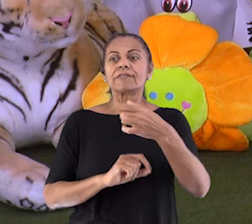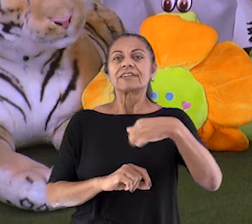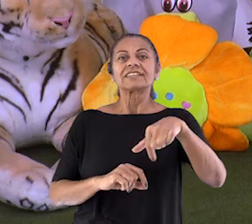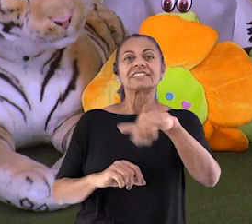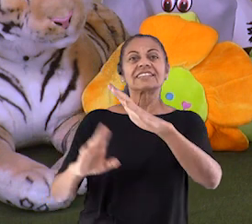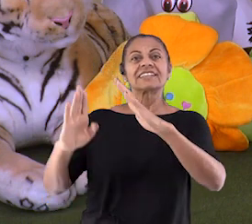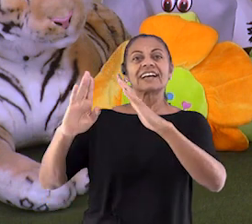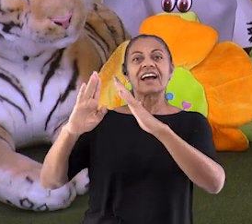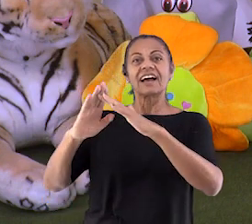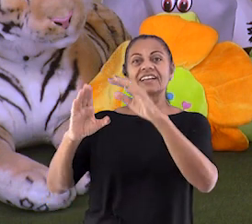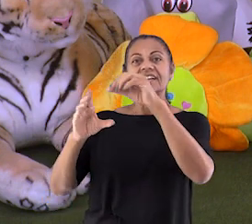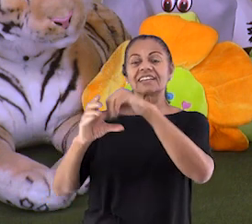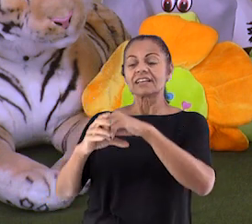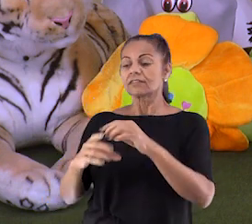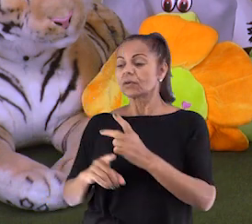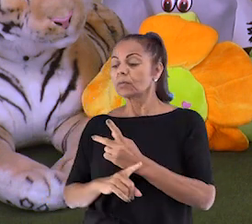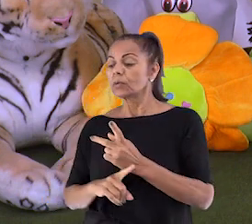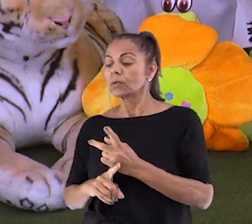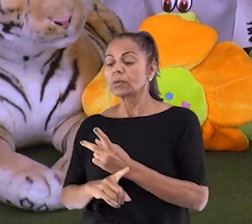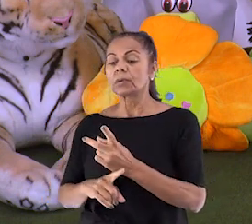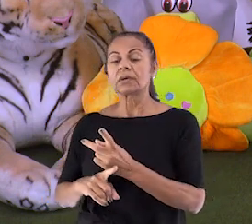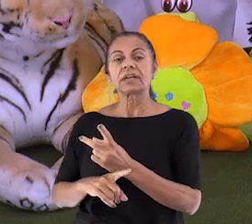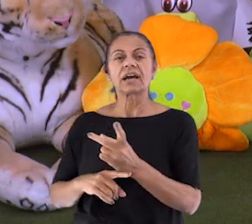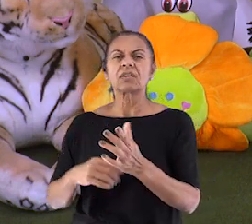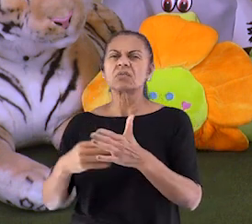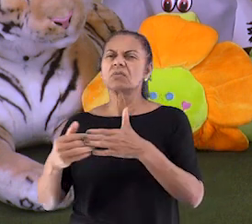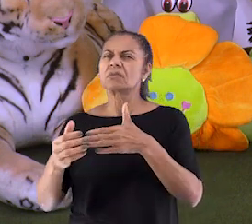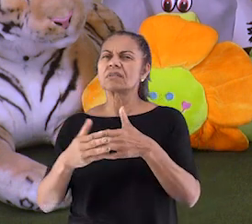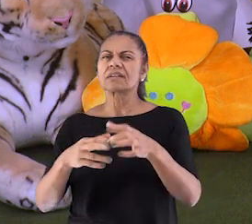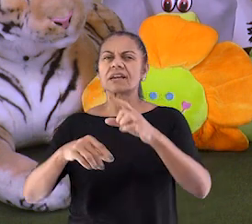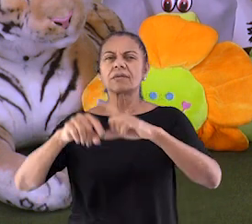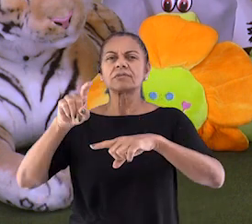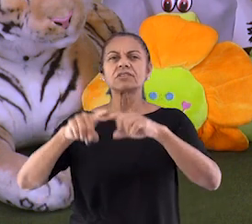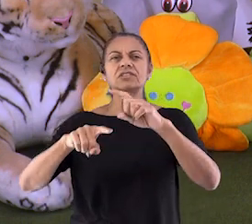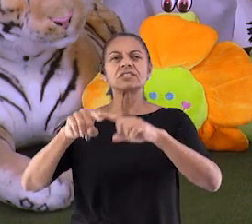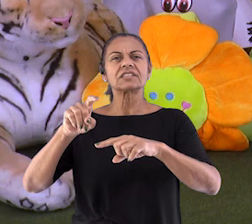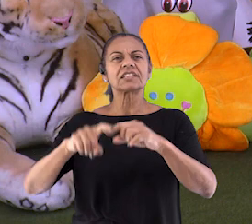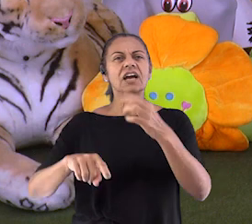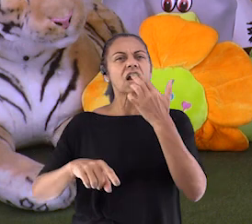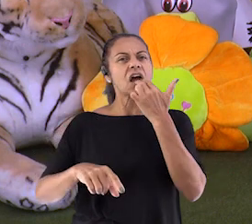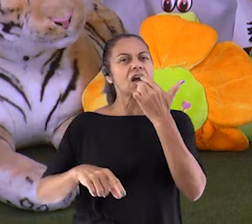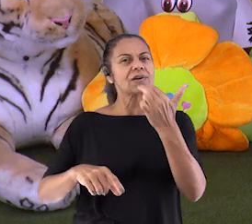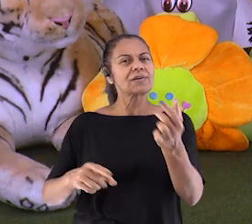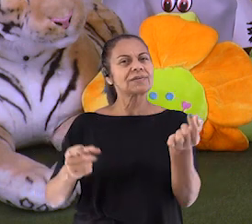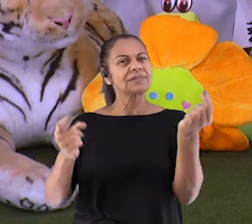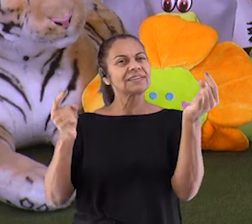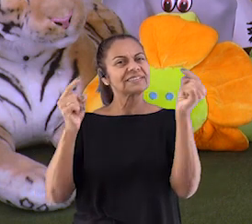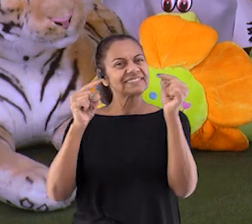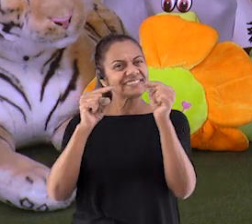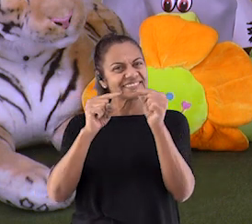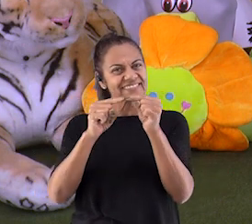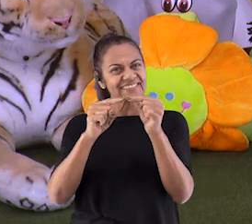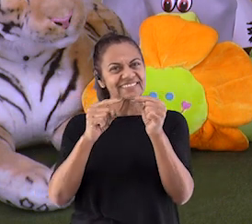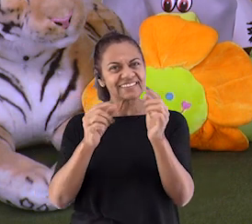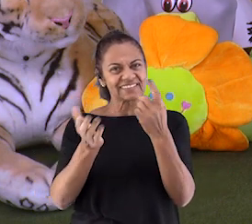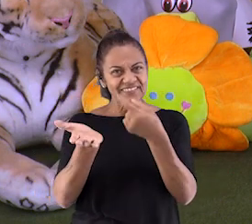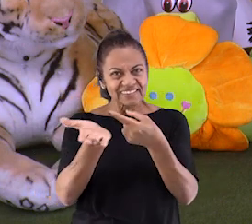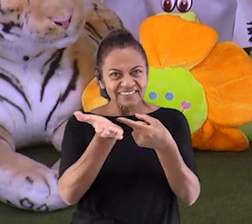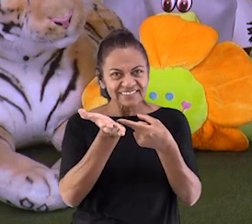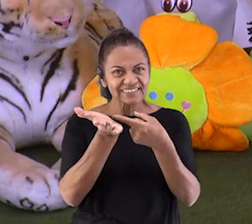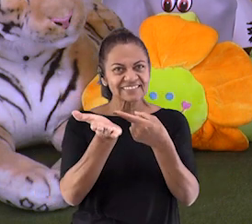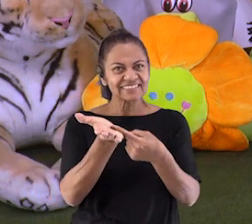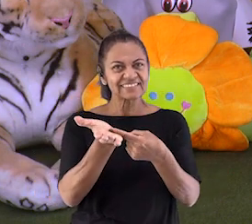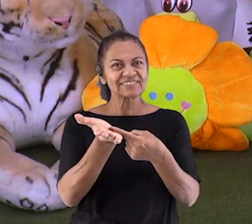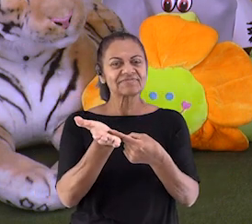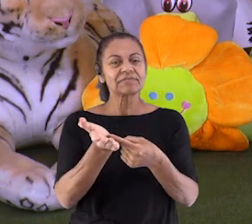procurar aí onde vocês estão algum objeto que seja dessa mesma cor também.